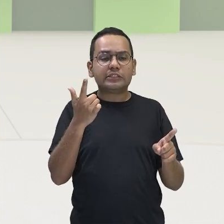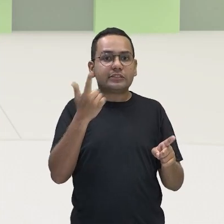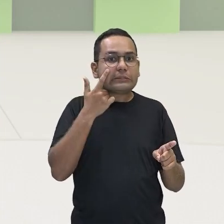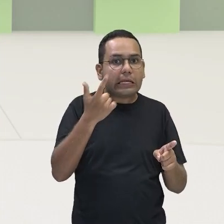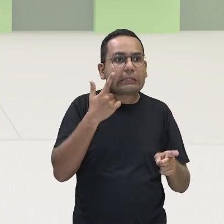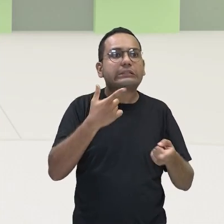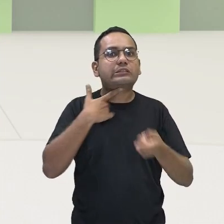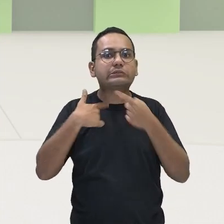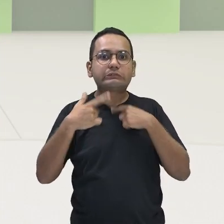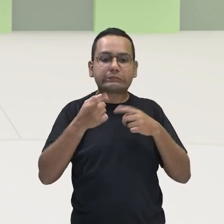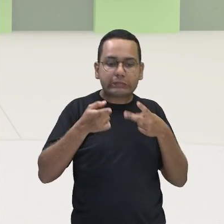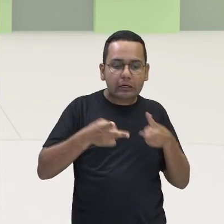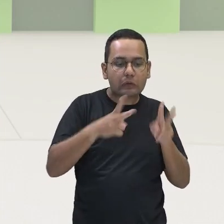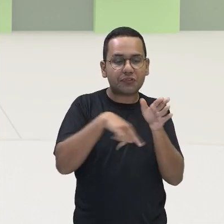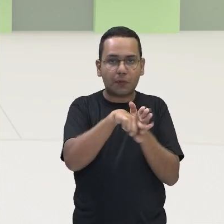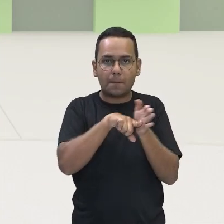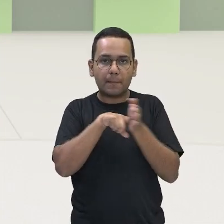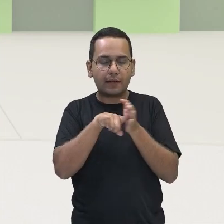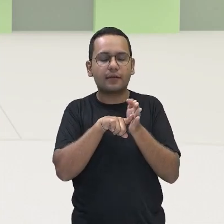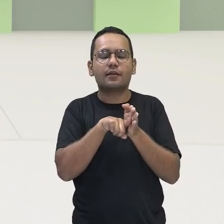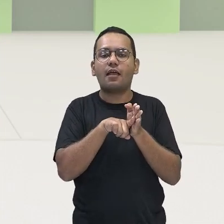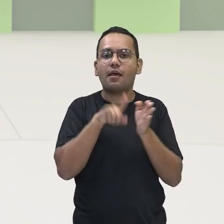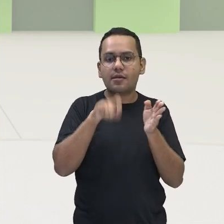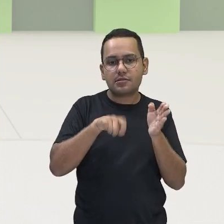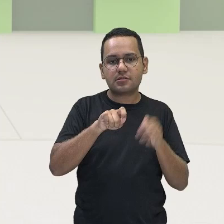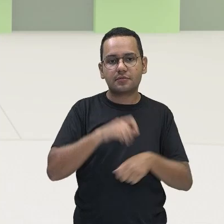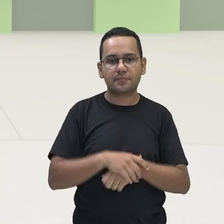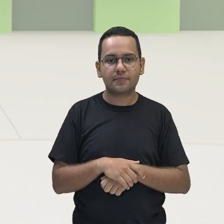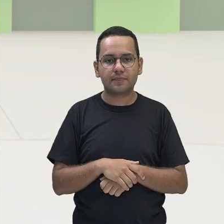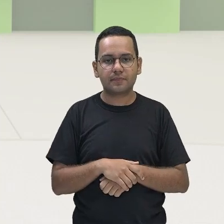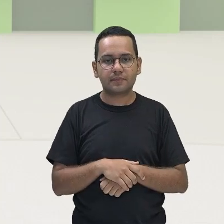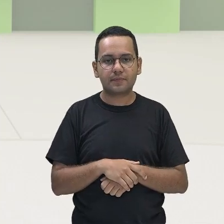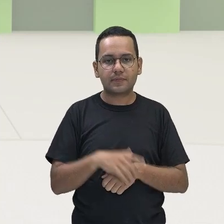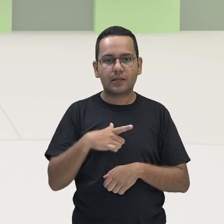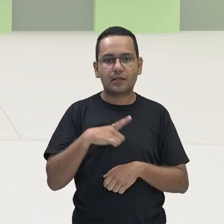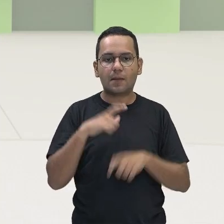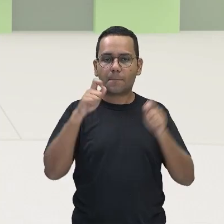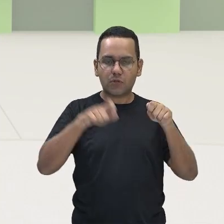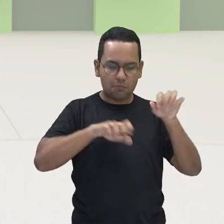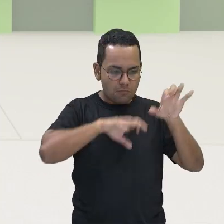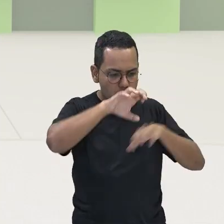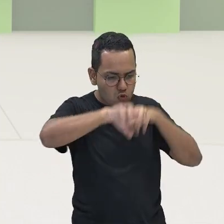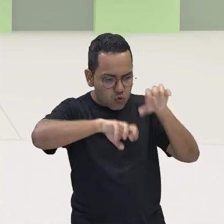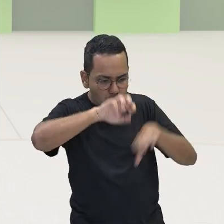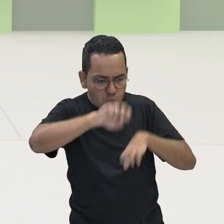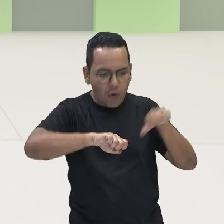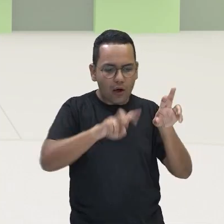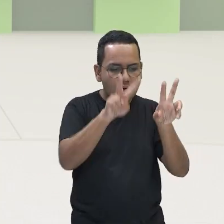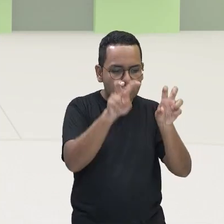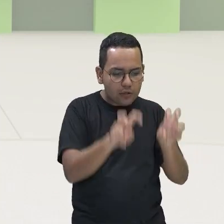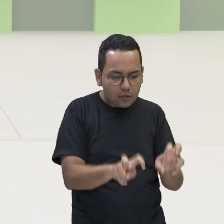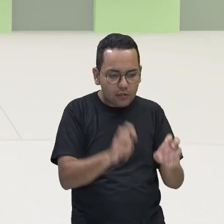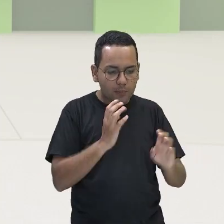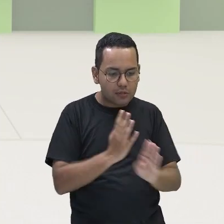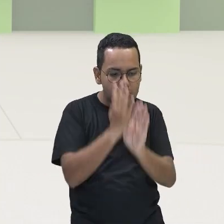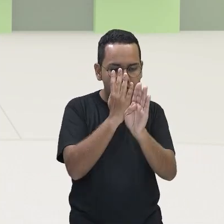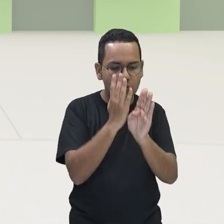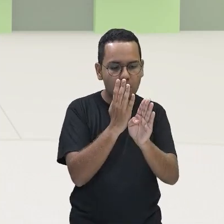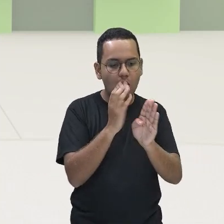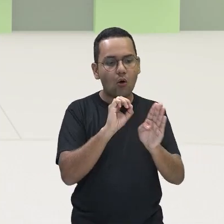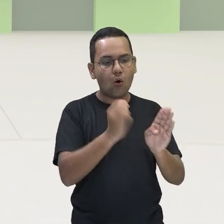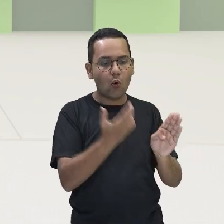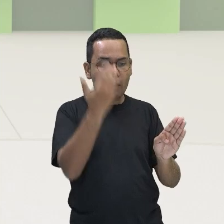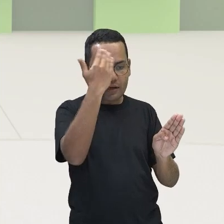pesquisa científica, pois alimenta o desejo de explorar, descobrir e entender o